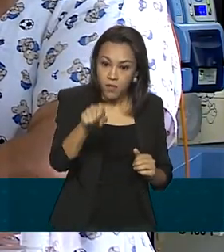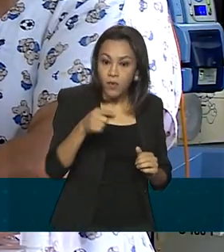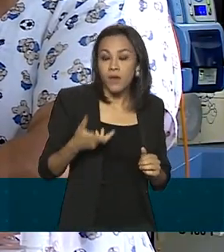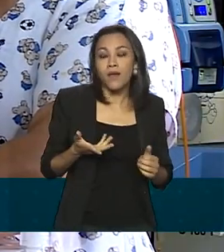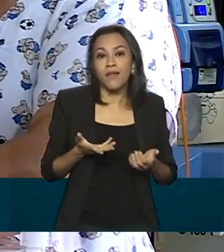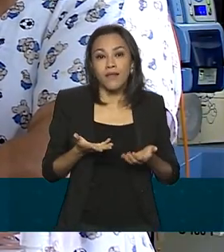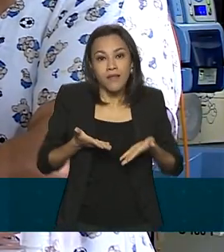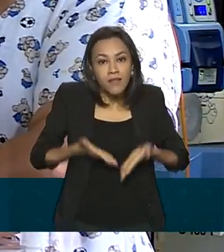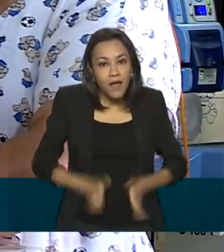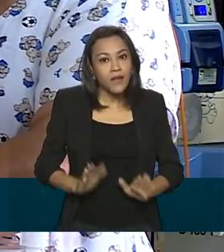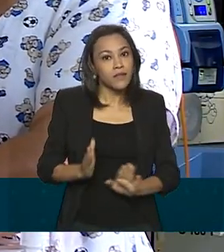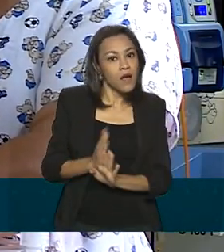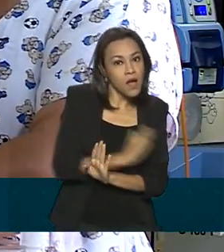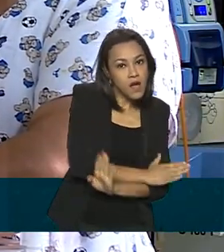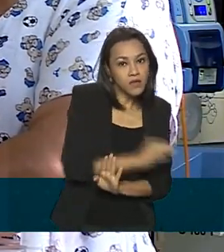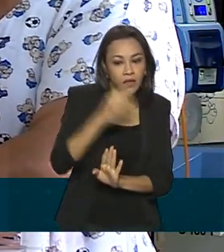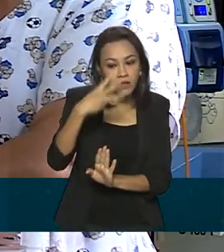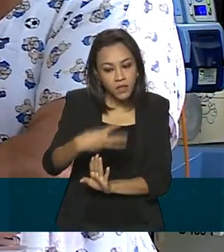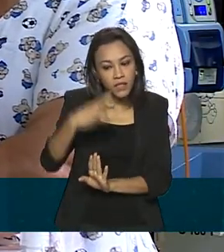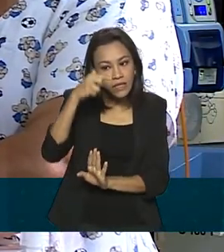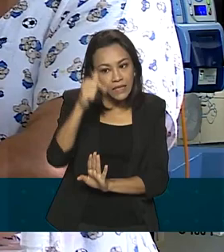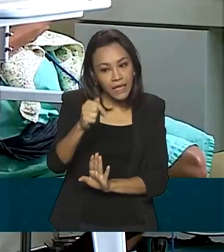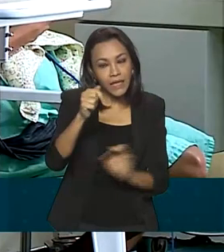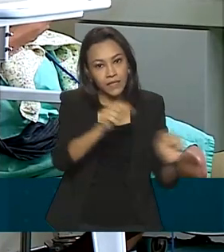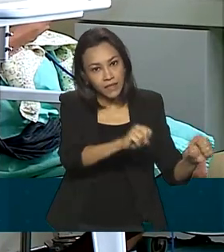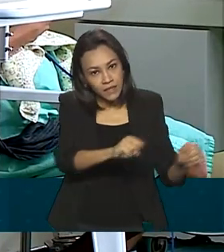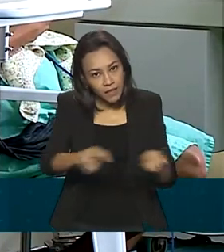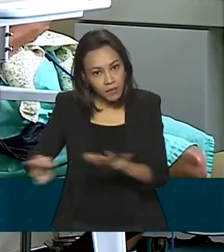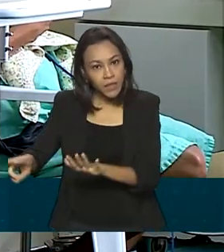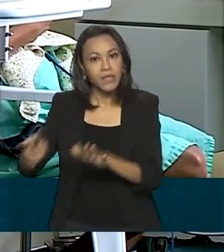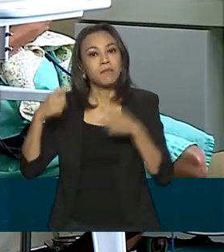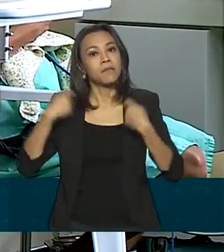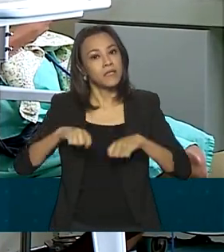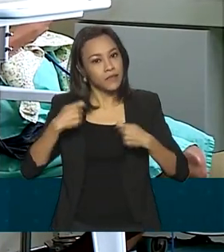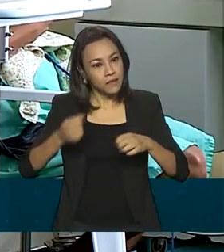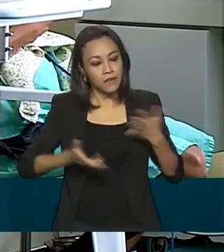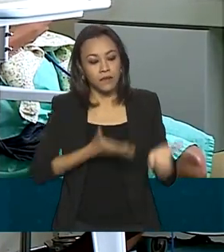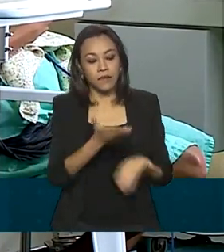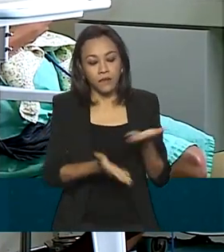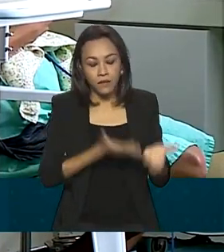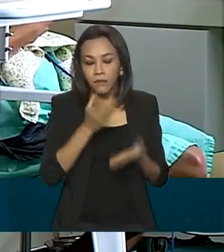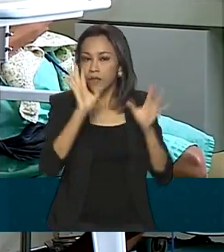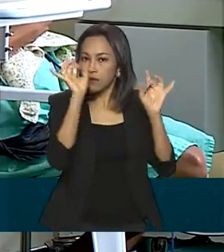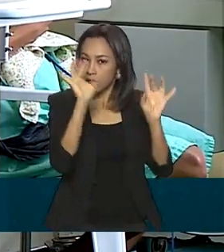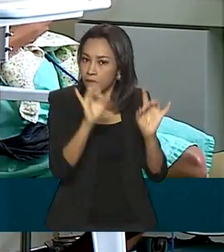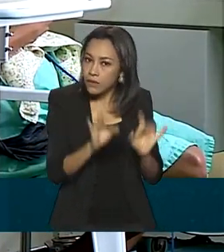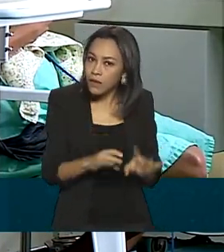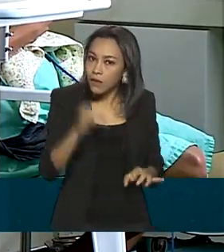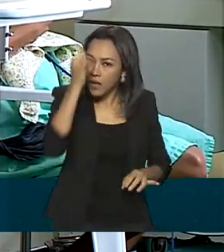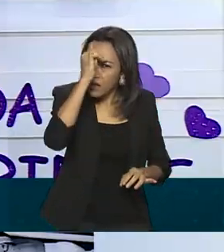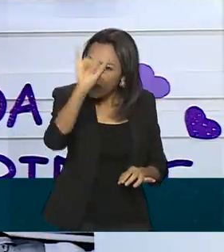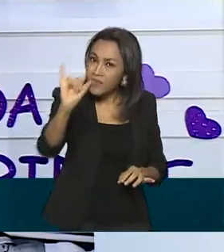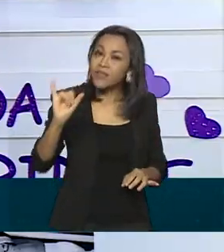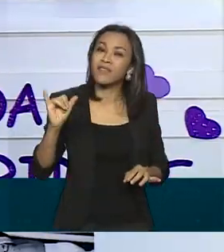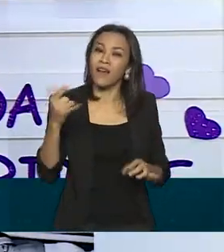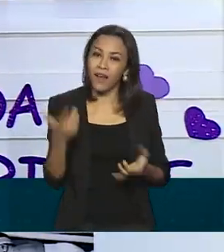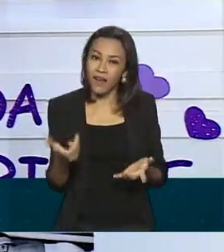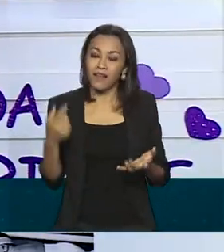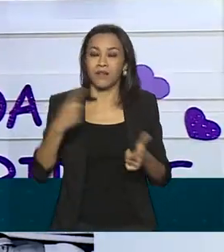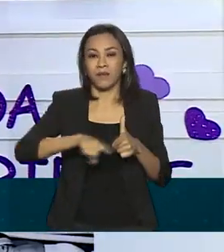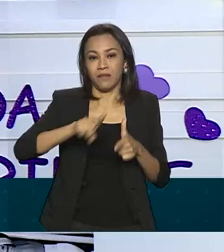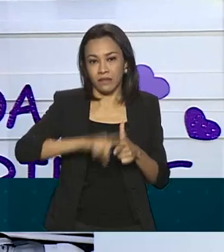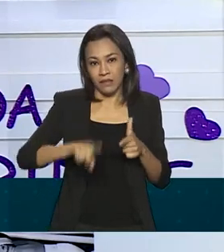nascem antes das 37 semanas de gestação precisam de tratamento especial para evitar sequelas. Um